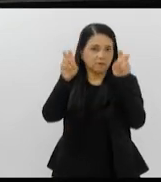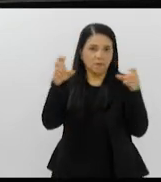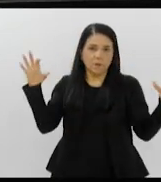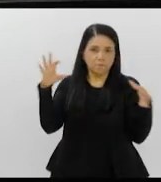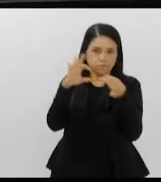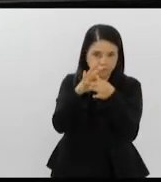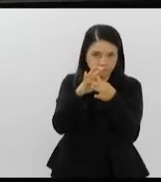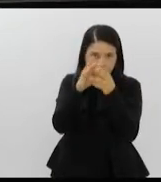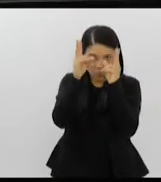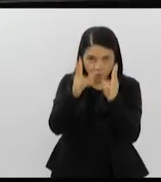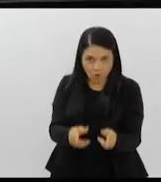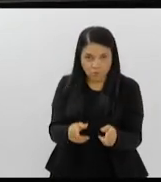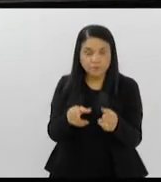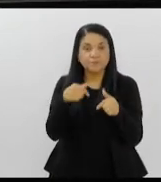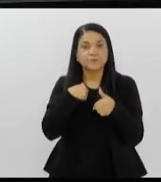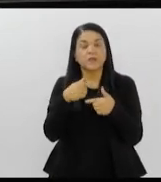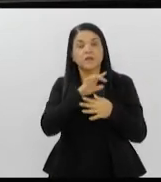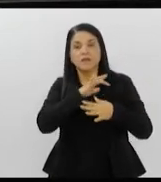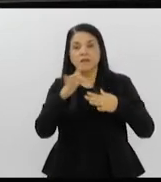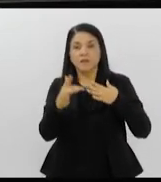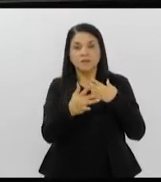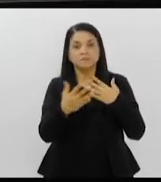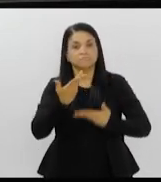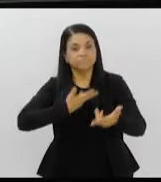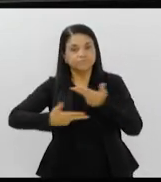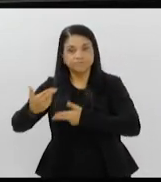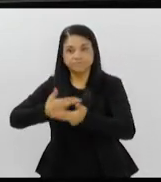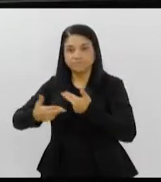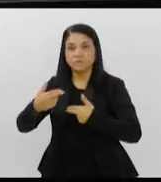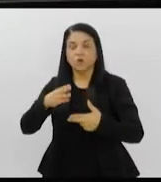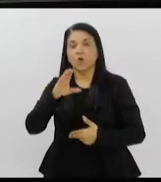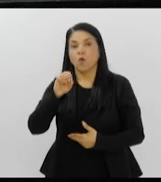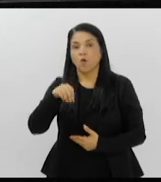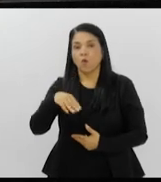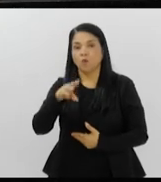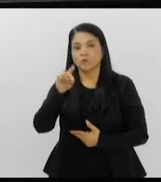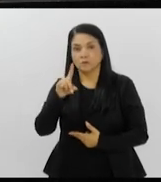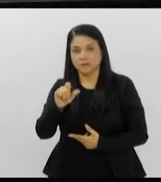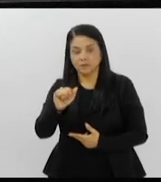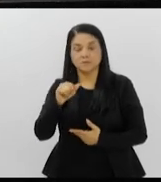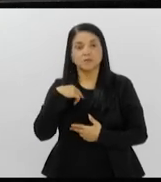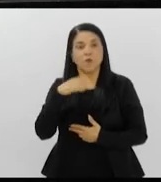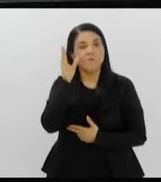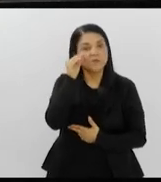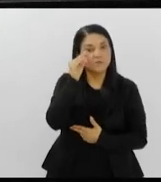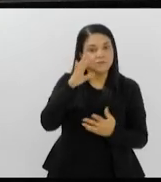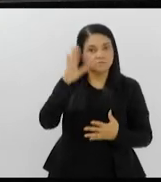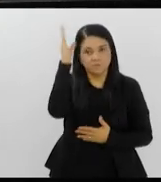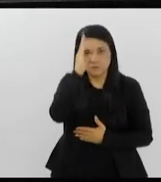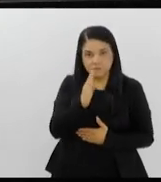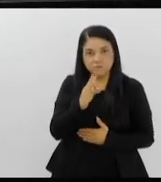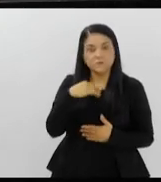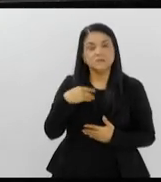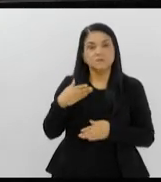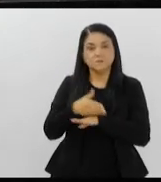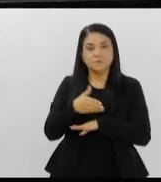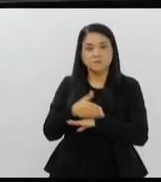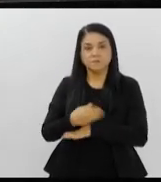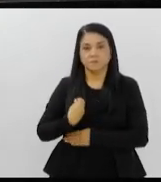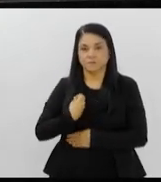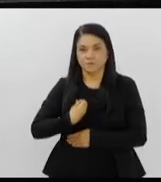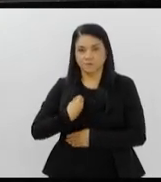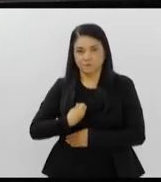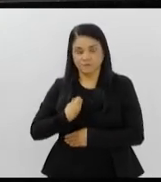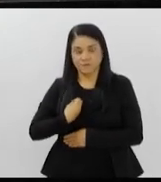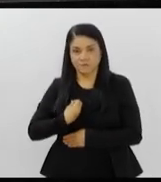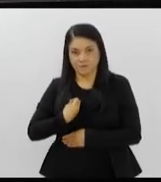o Ondas, a qual a rede se relaciona, afinal, o Ondas é o Observatório Nacional que conta com a presença ilustre